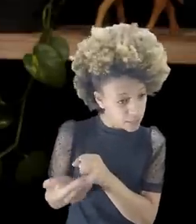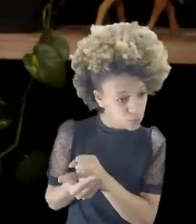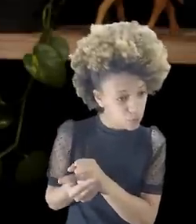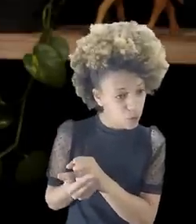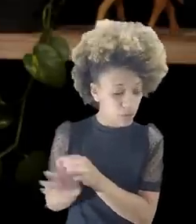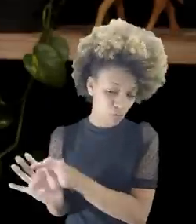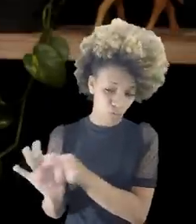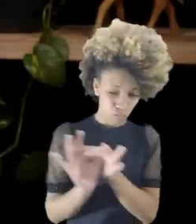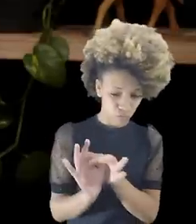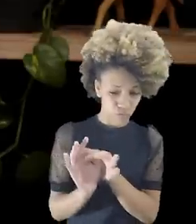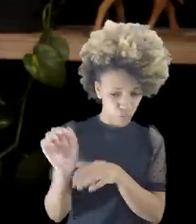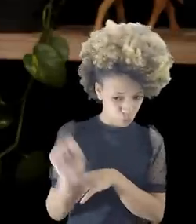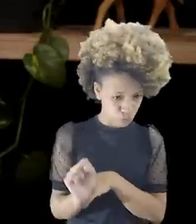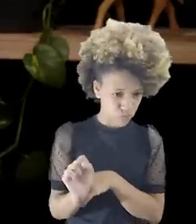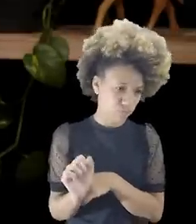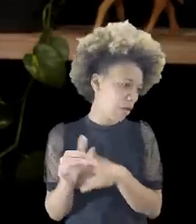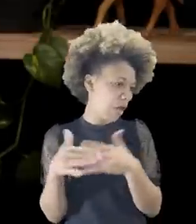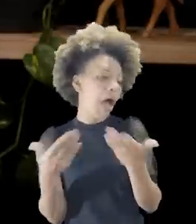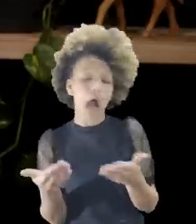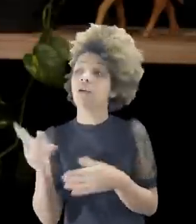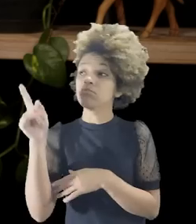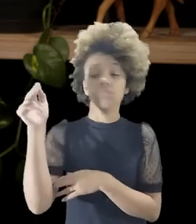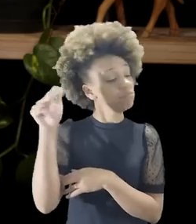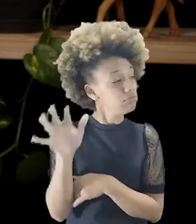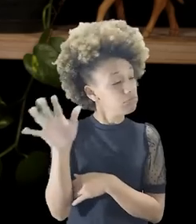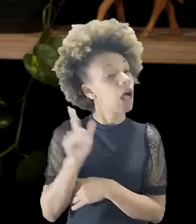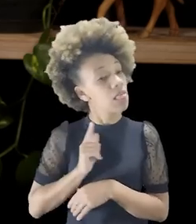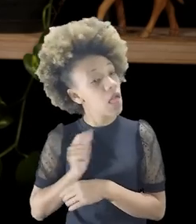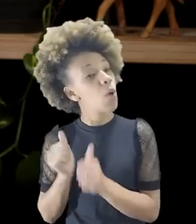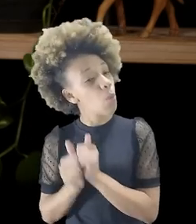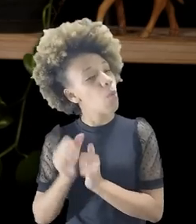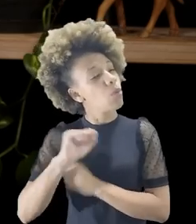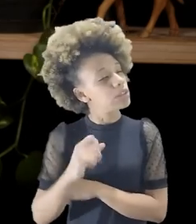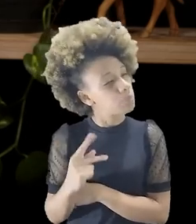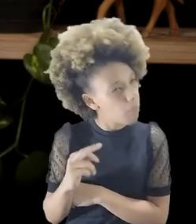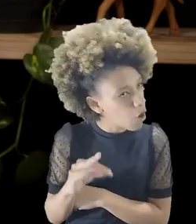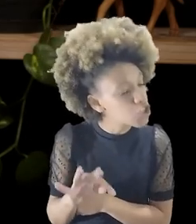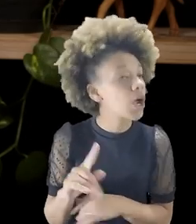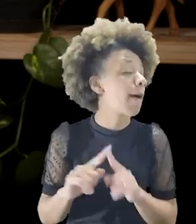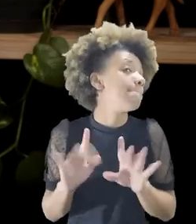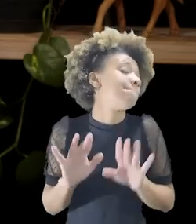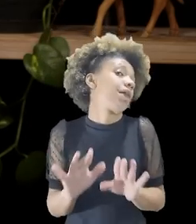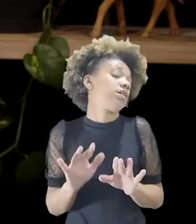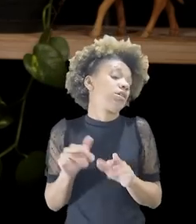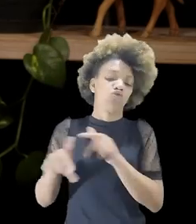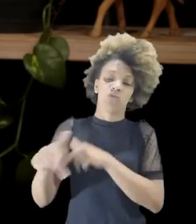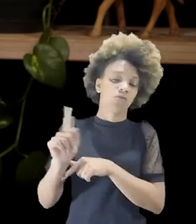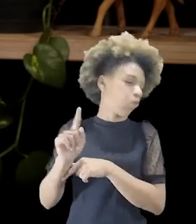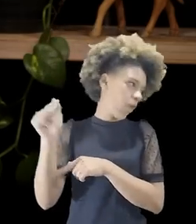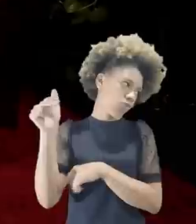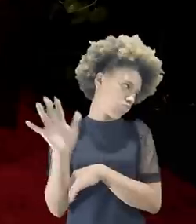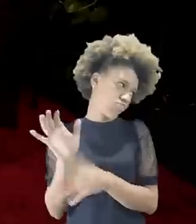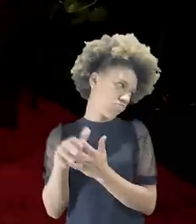num eixo Sudeste Ah cara de Recife sim tem um esporte não sei o quê mas tá mas os jogadores não necessariamente vendo o Sudeste tem